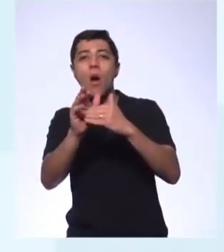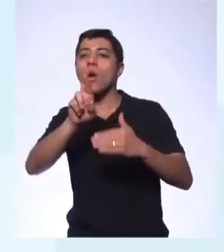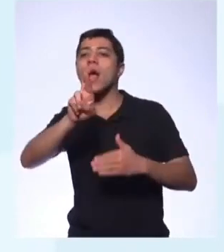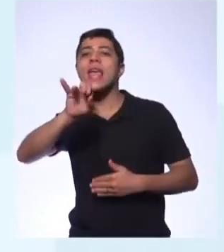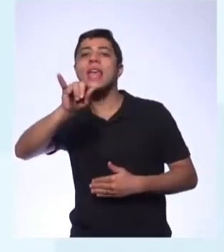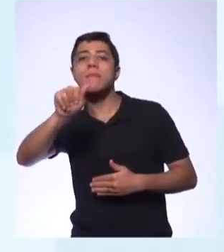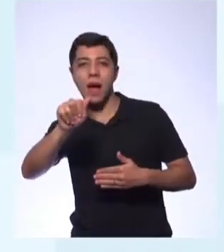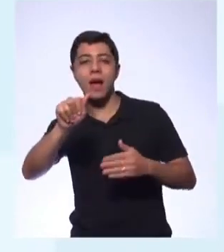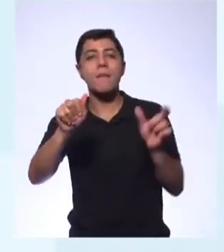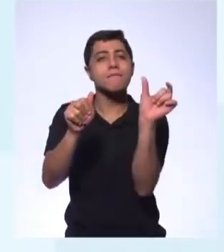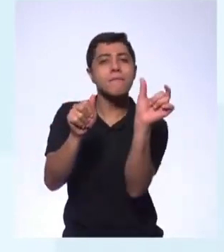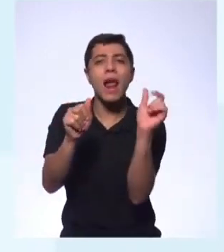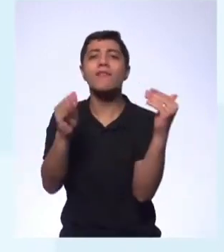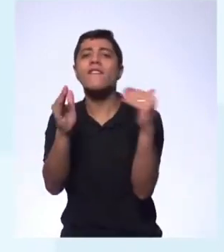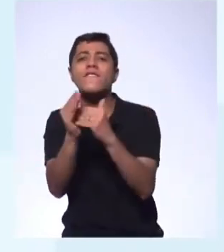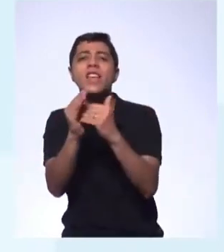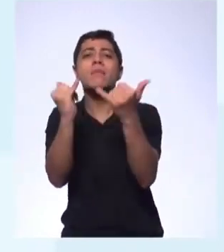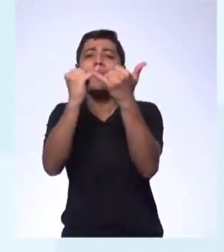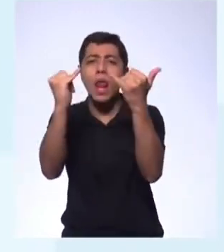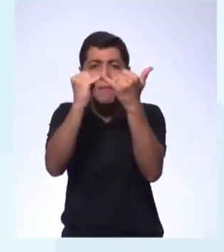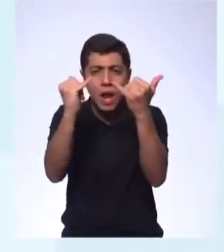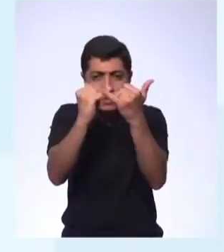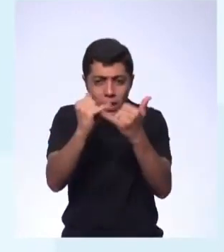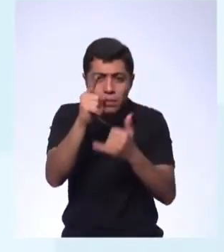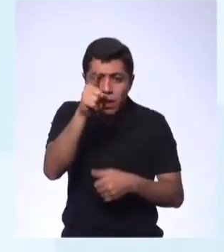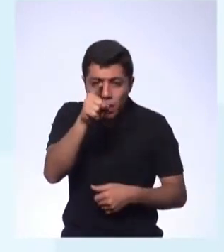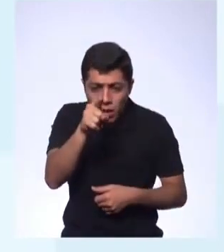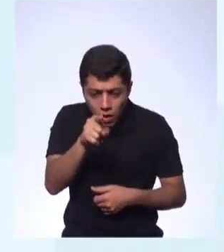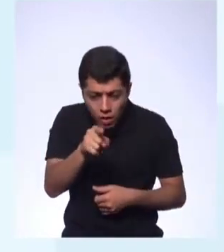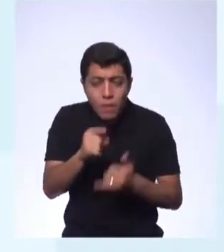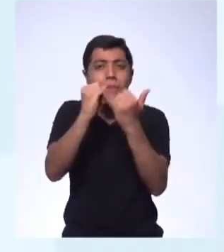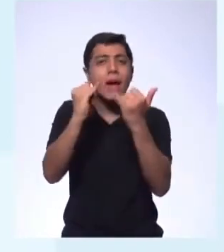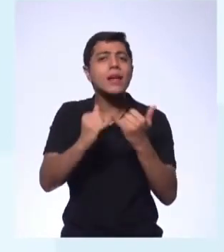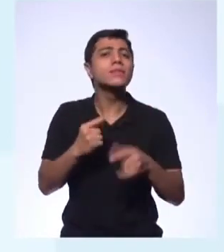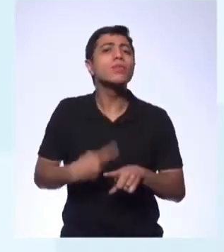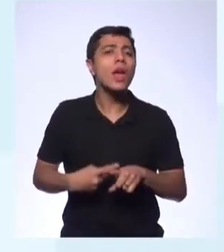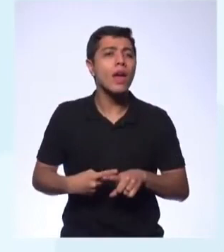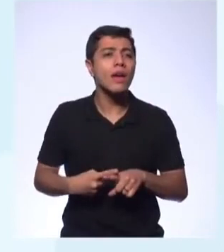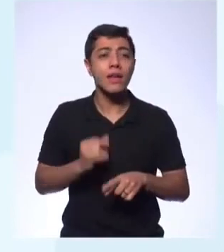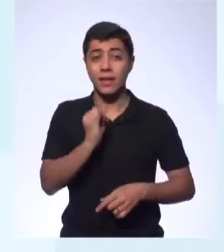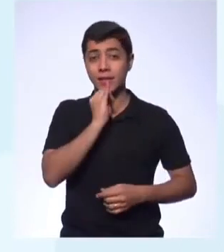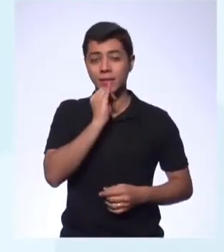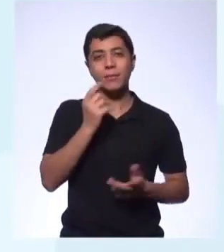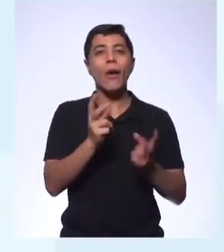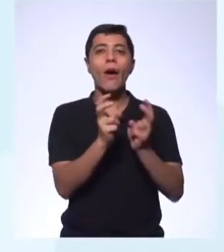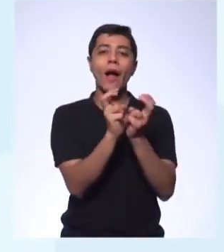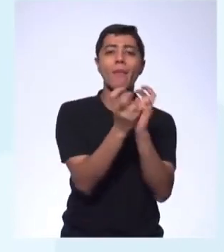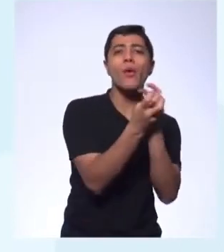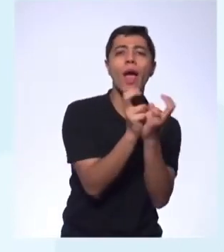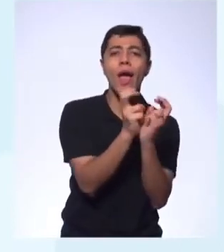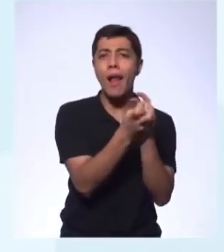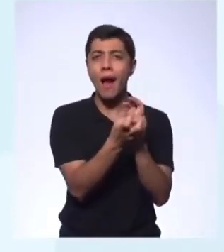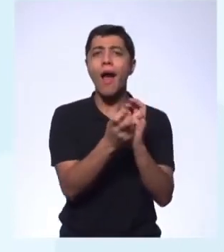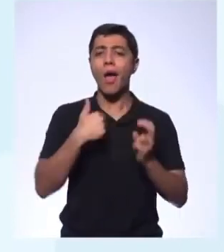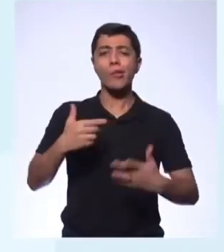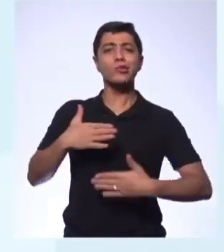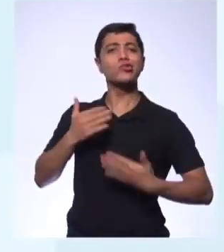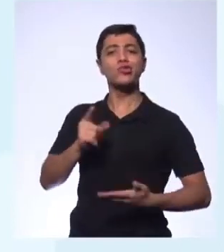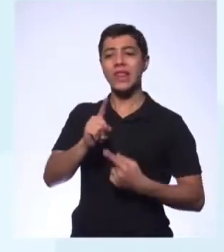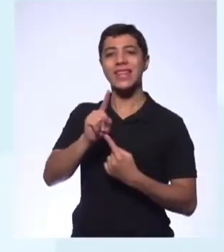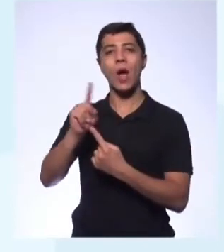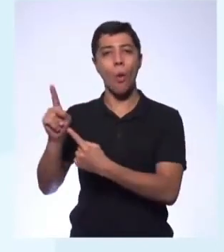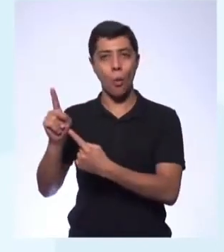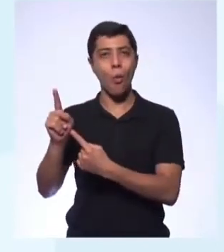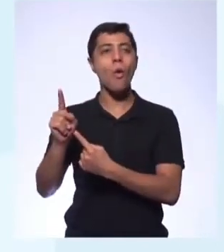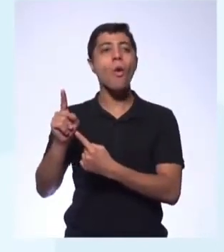sou capoeira. Não me assustam, não. Passa uma rasteira, tudo vai ao chão. Puxa uma navalha, sei desafiar. Sei isto